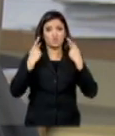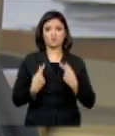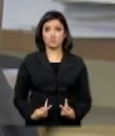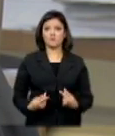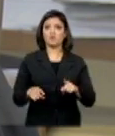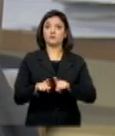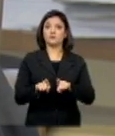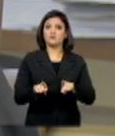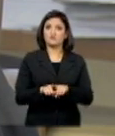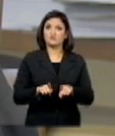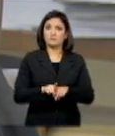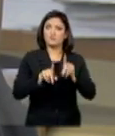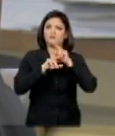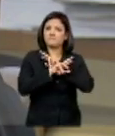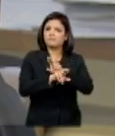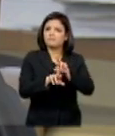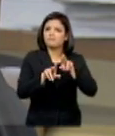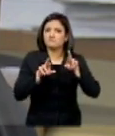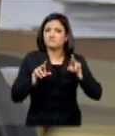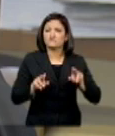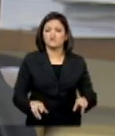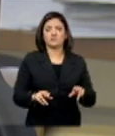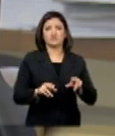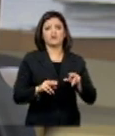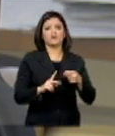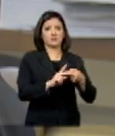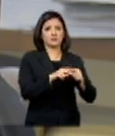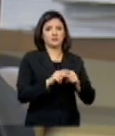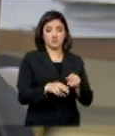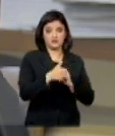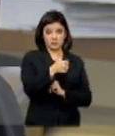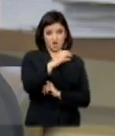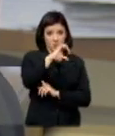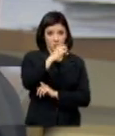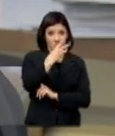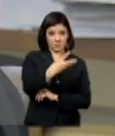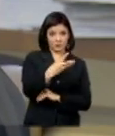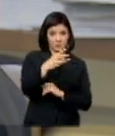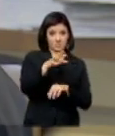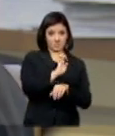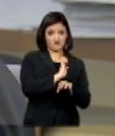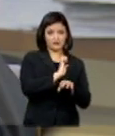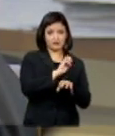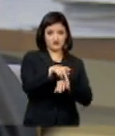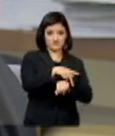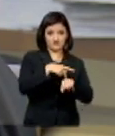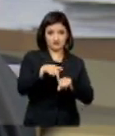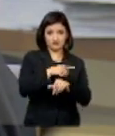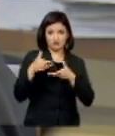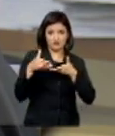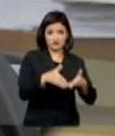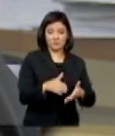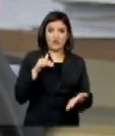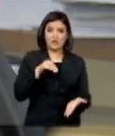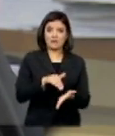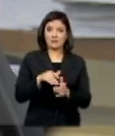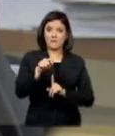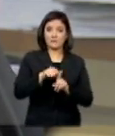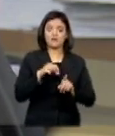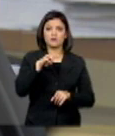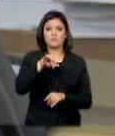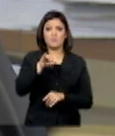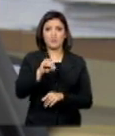adjudicações 193 estados partes até maio de 2011 informações